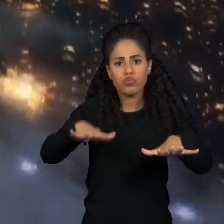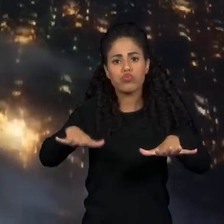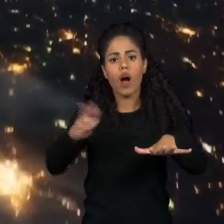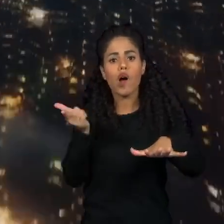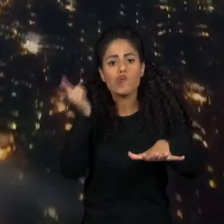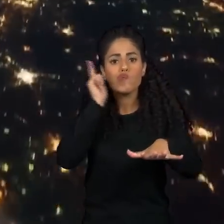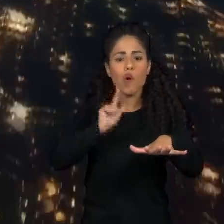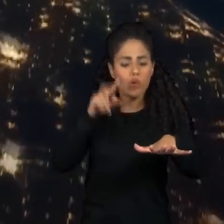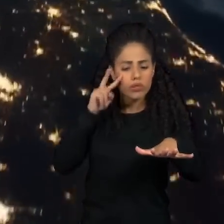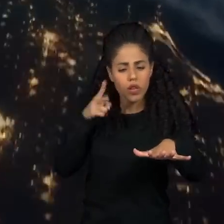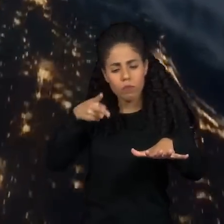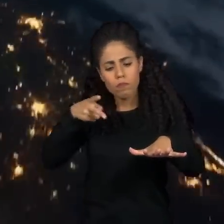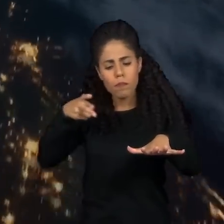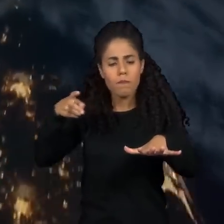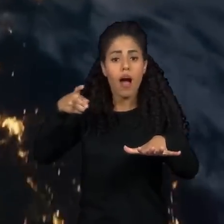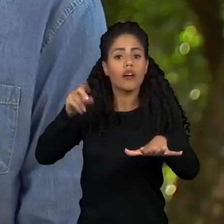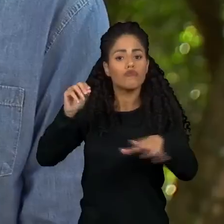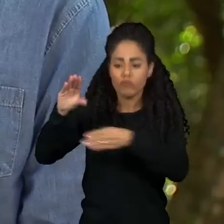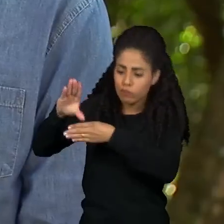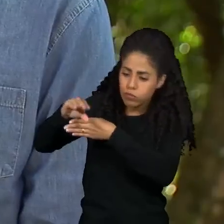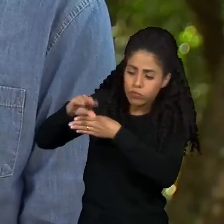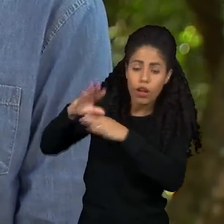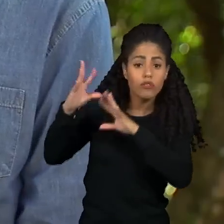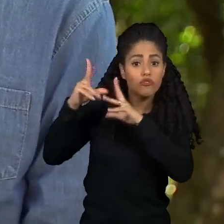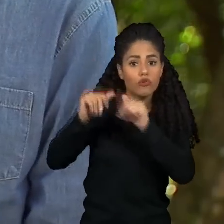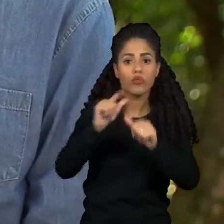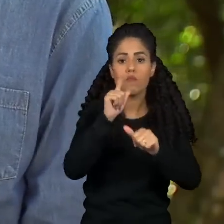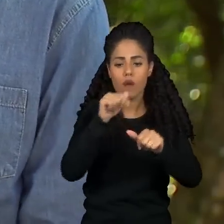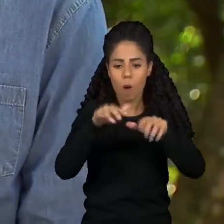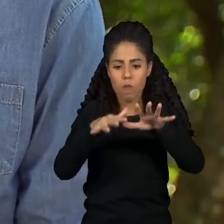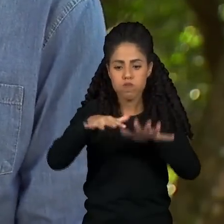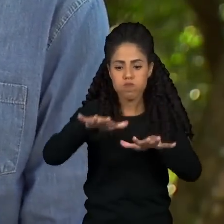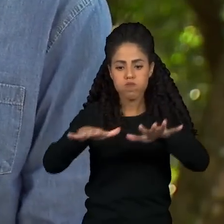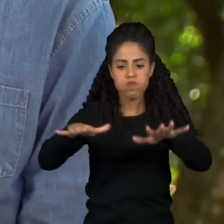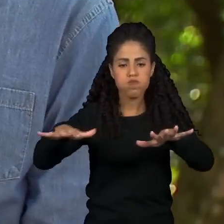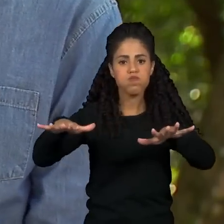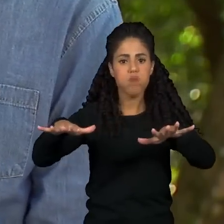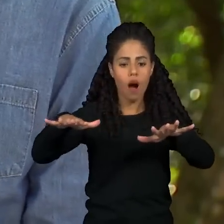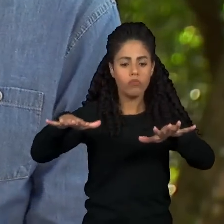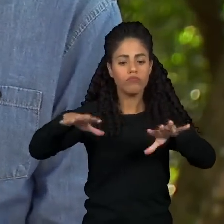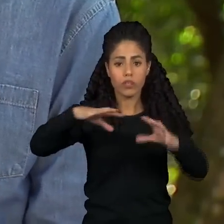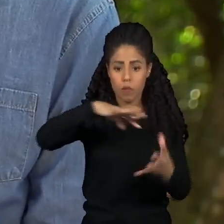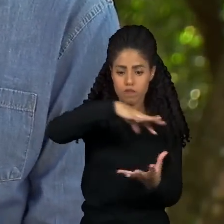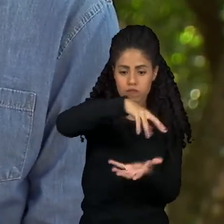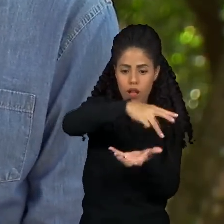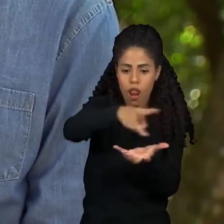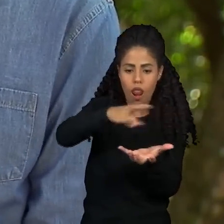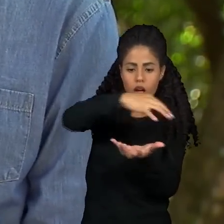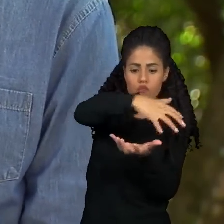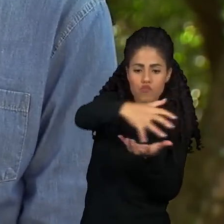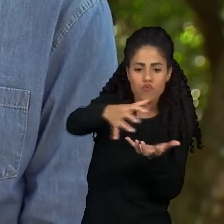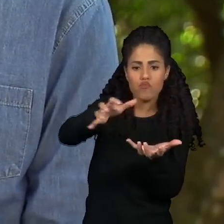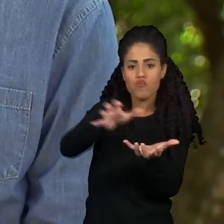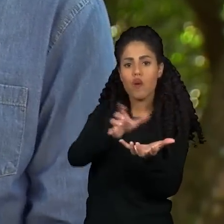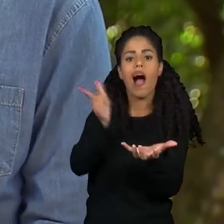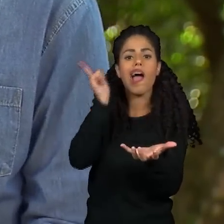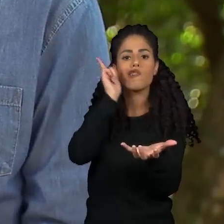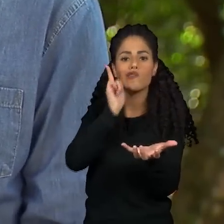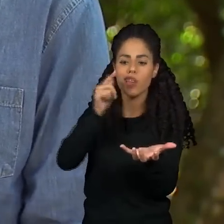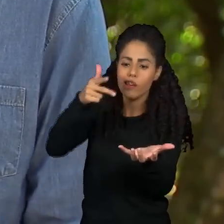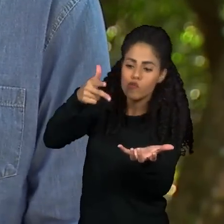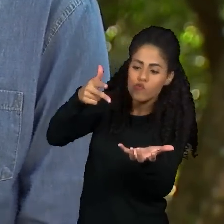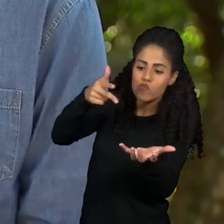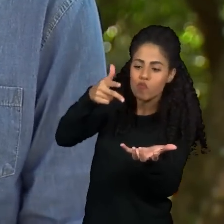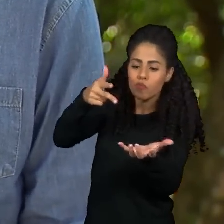a transferência de massa do continente para o oceano, nessa caso de água, é que consegue ser captado pelo satélite, porque isso implica